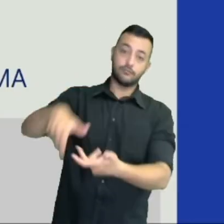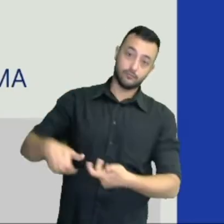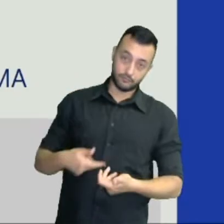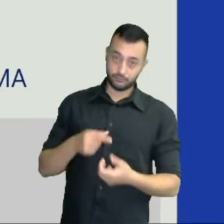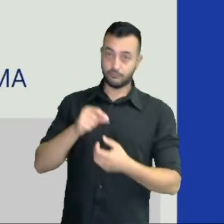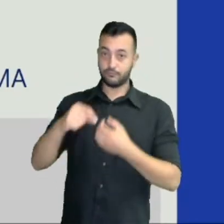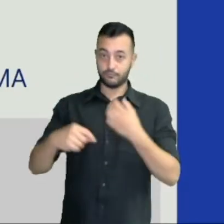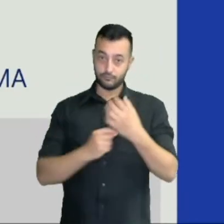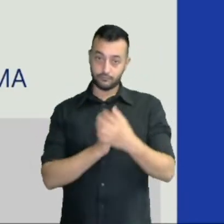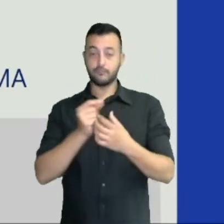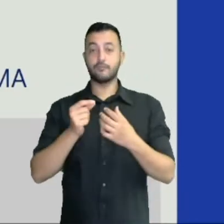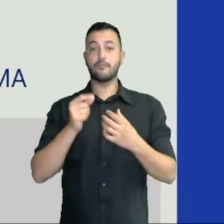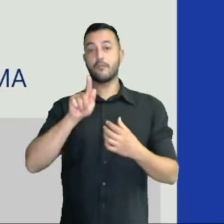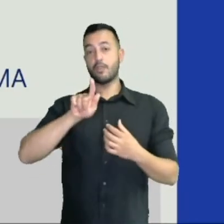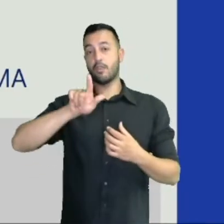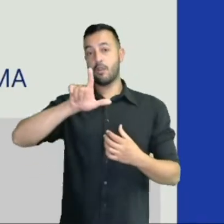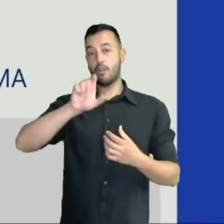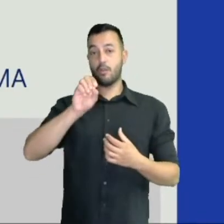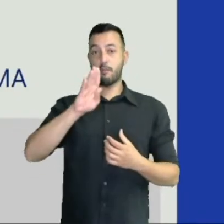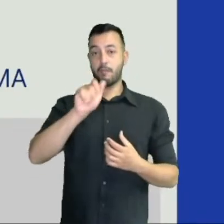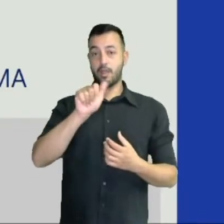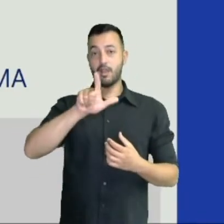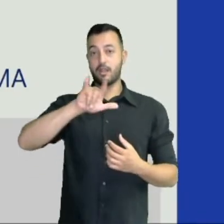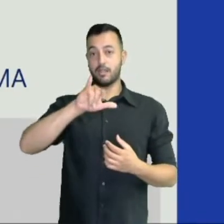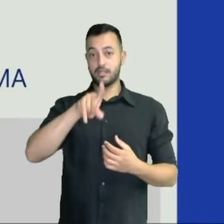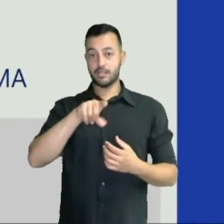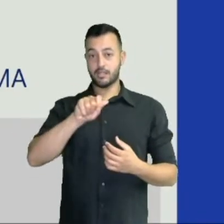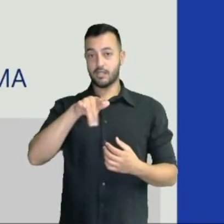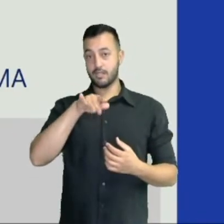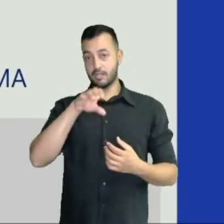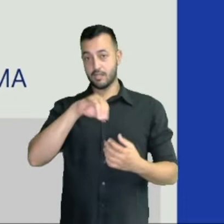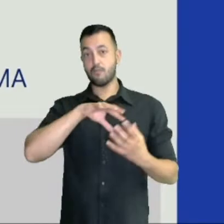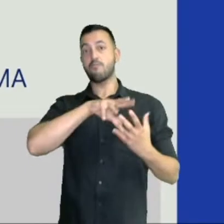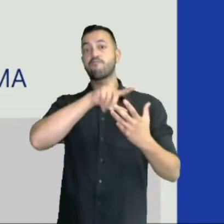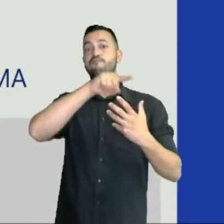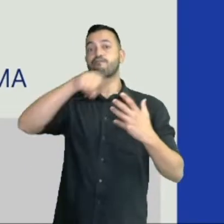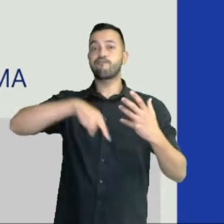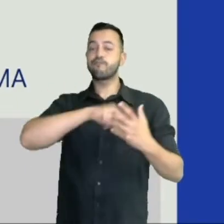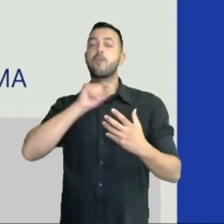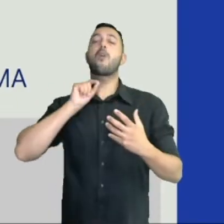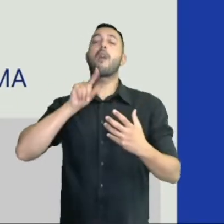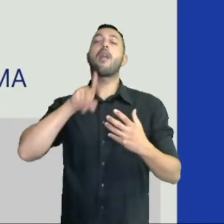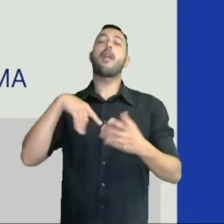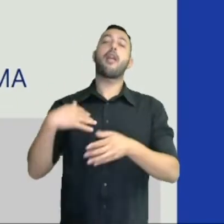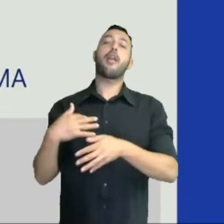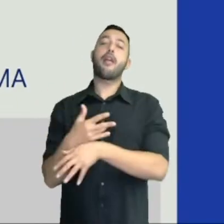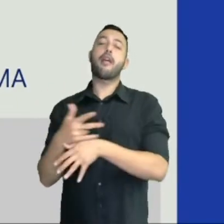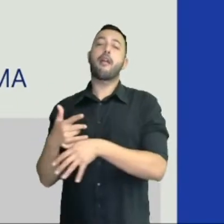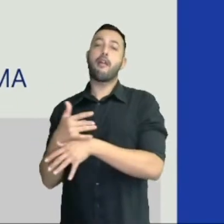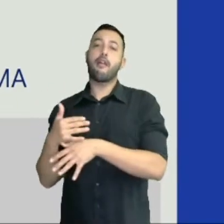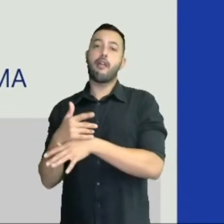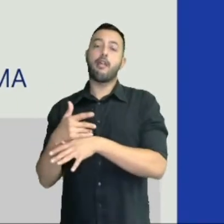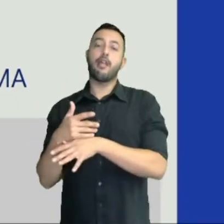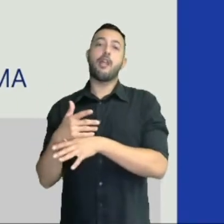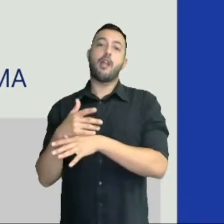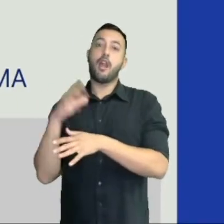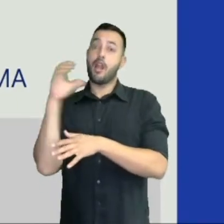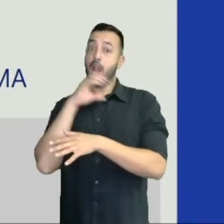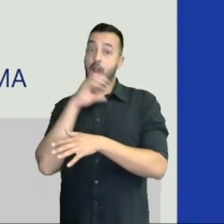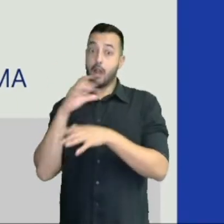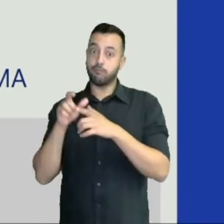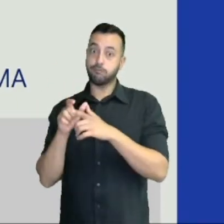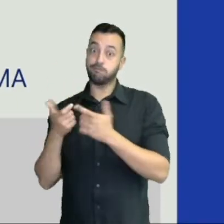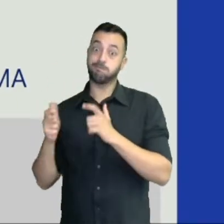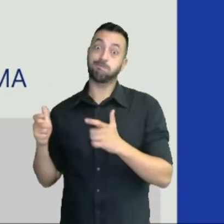com que a população urbana ela cresça num ritmo mais